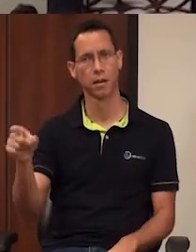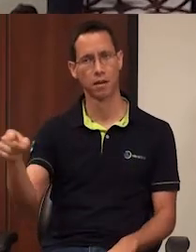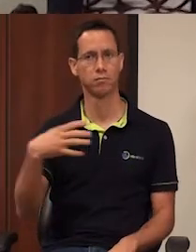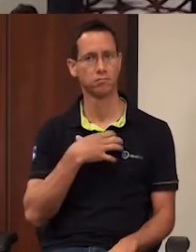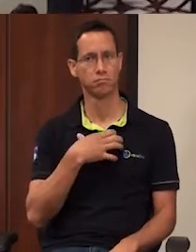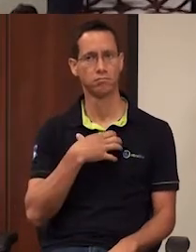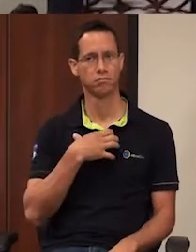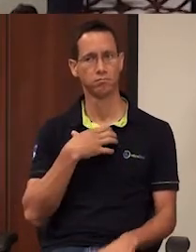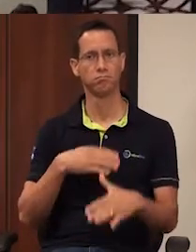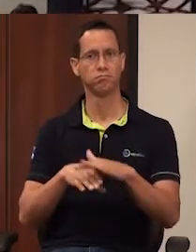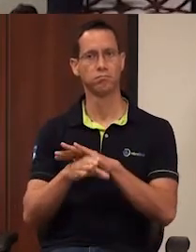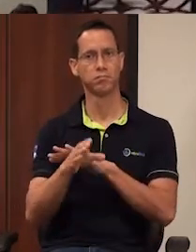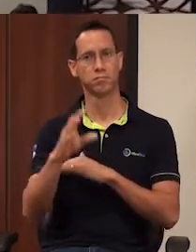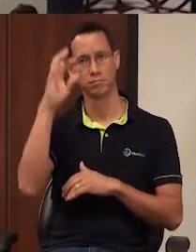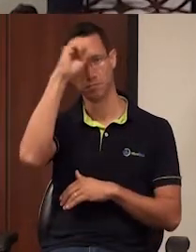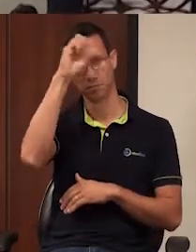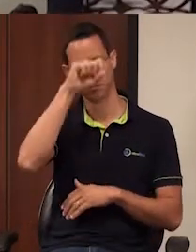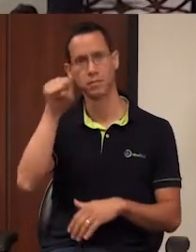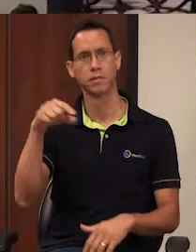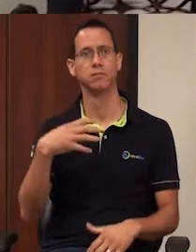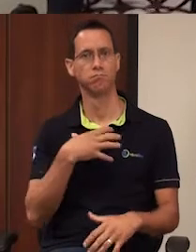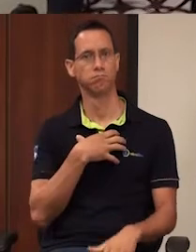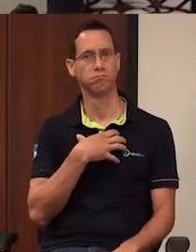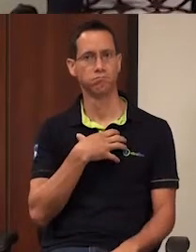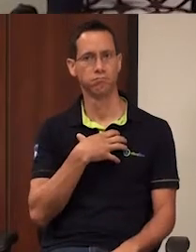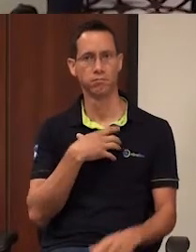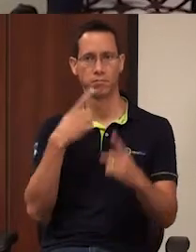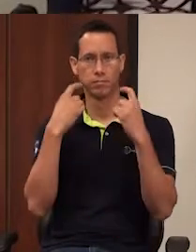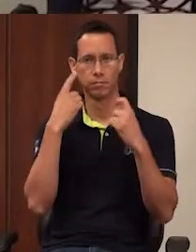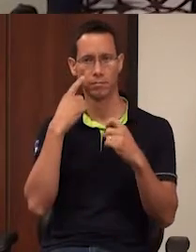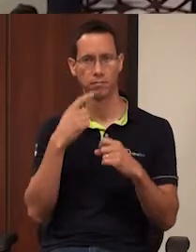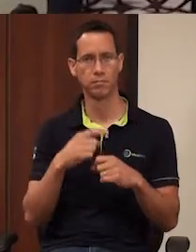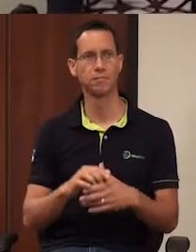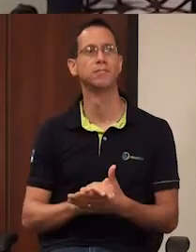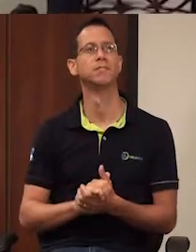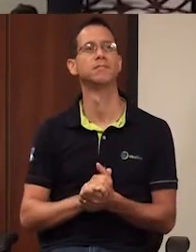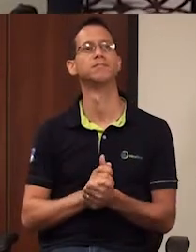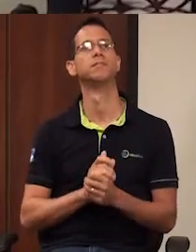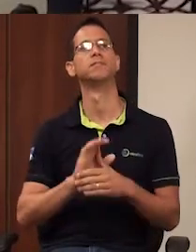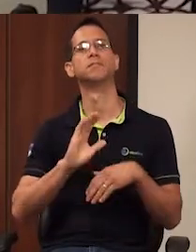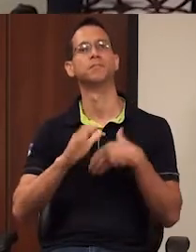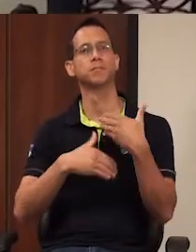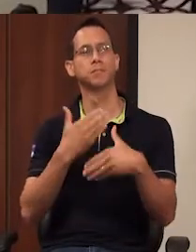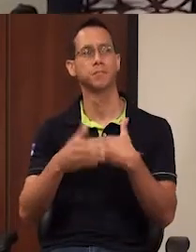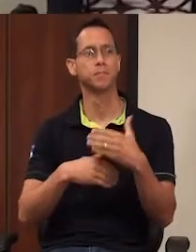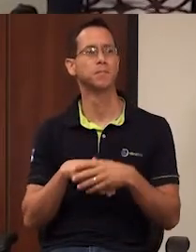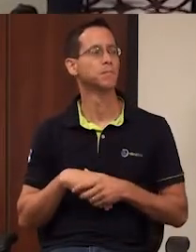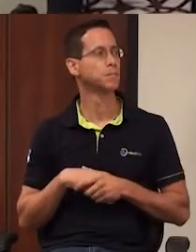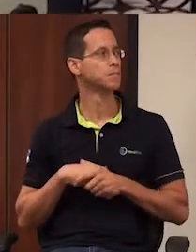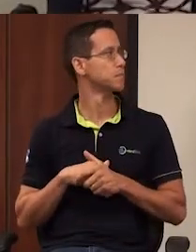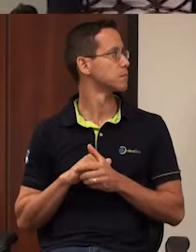Ele demonstrou o total sentimento que ele tinha por ela e foi sensacional nesse ponto,